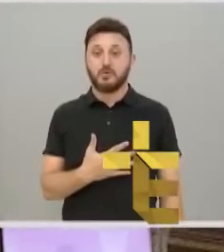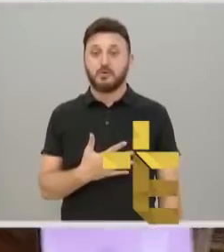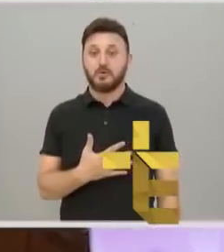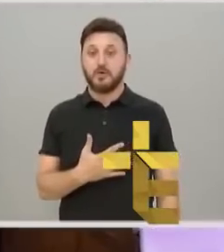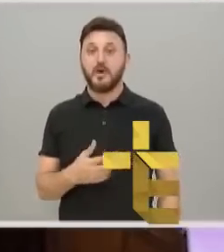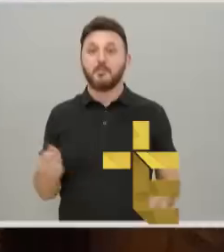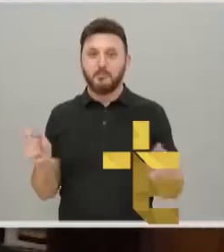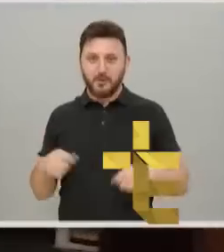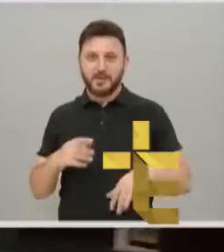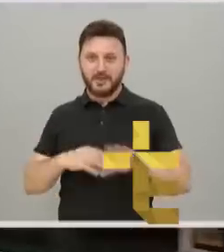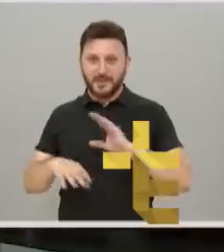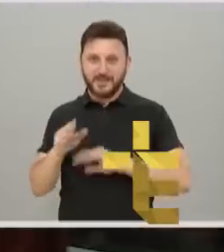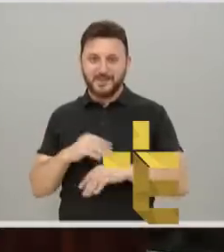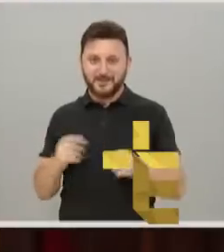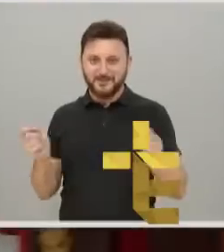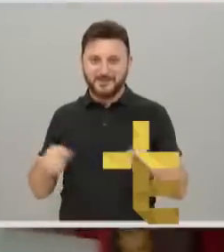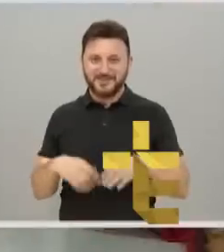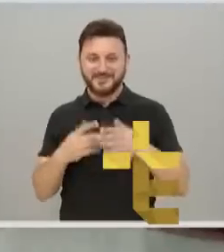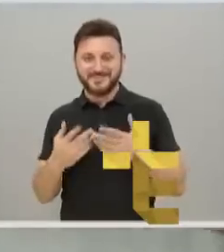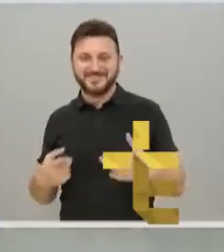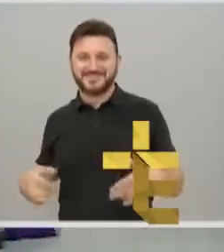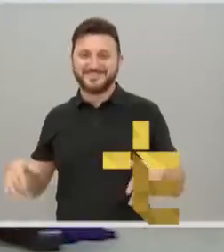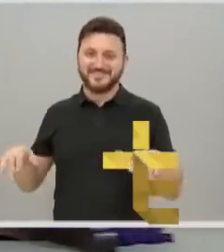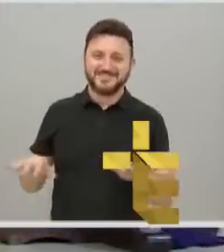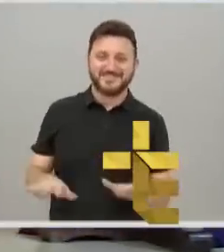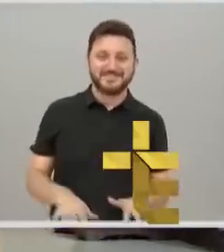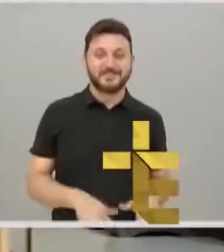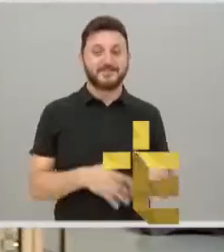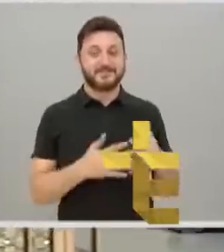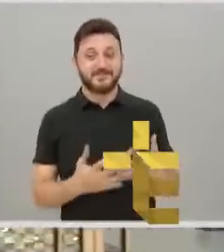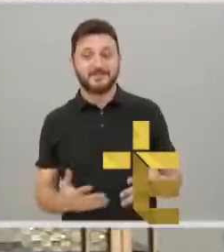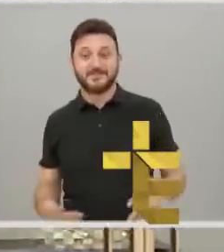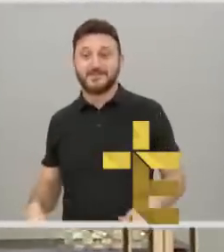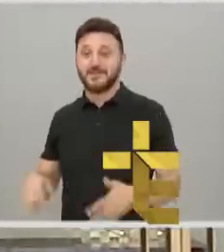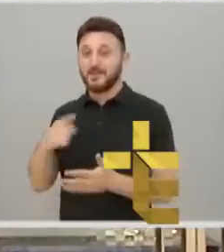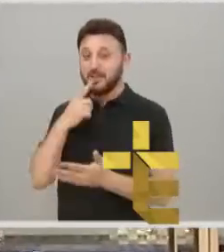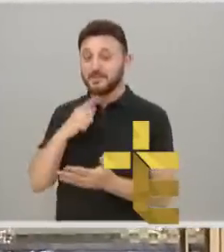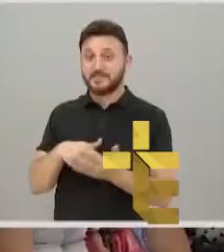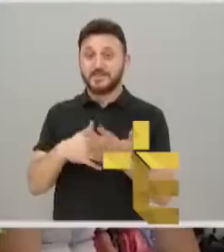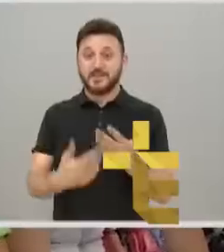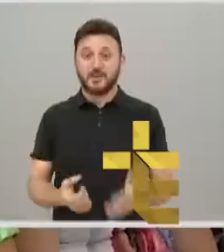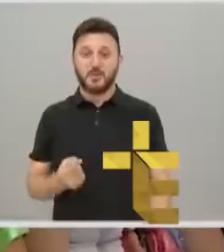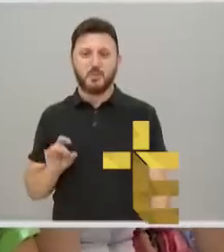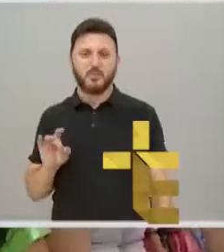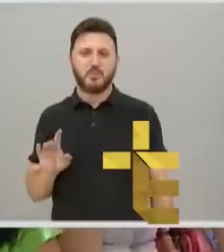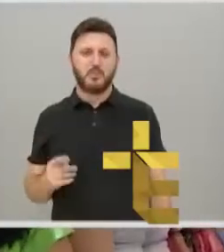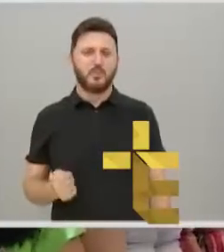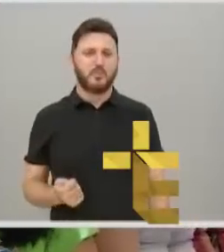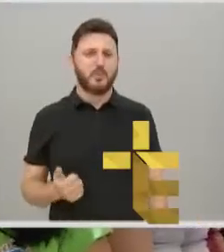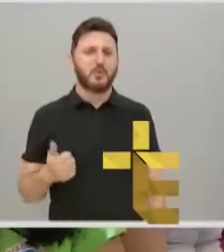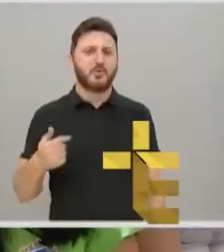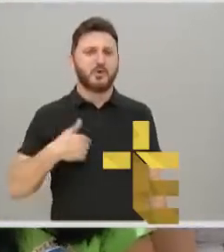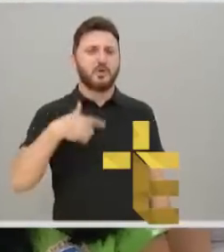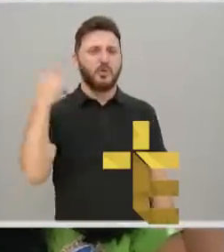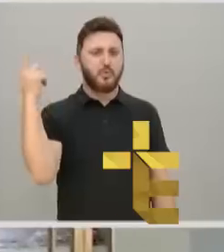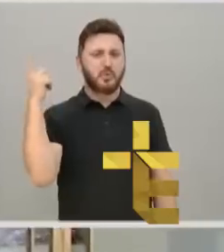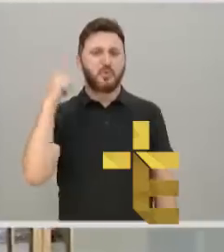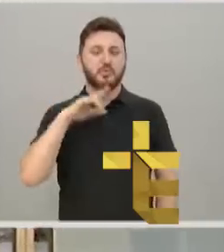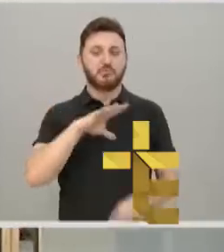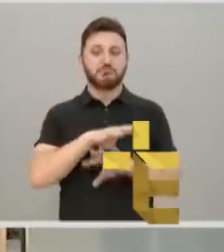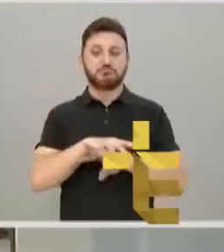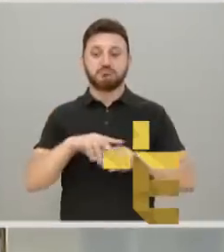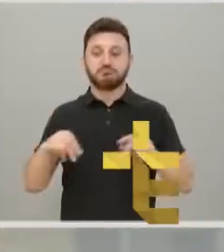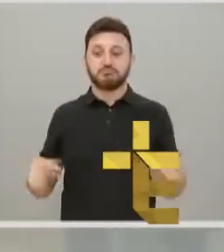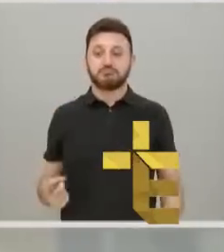Agora sim. Basta uma gota do teu sangue e eu serei curado. Basta